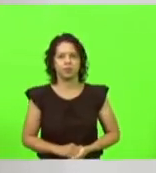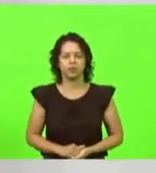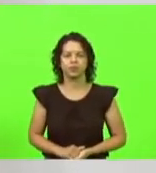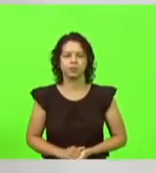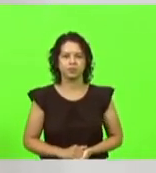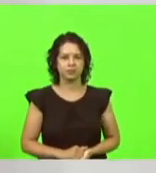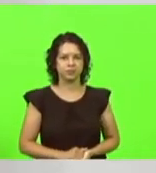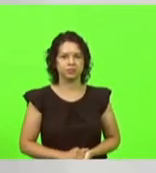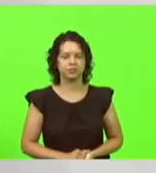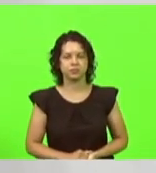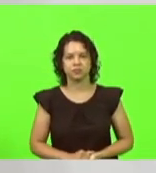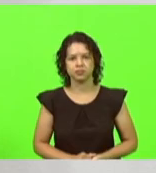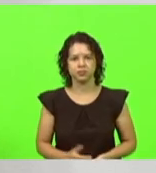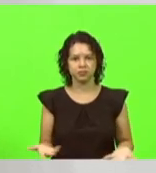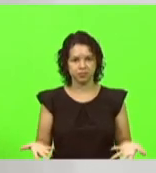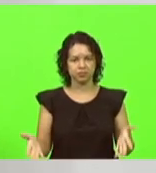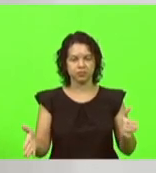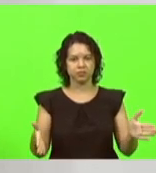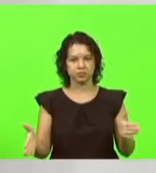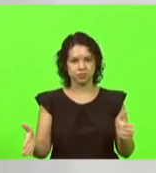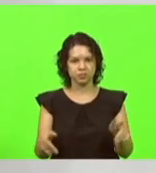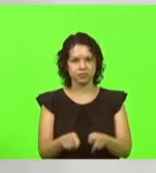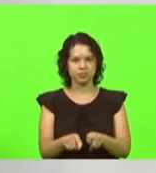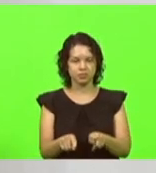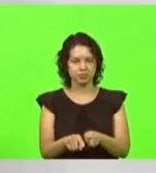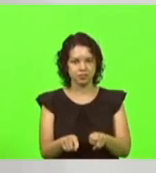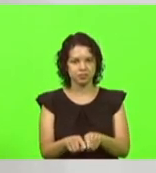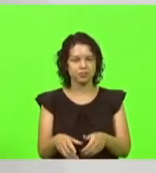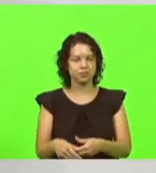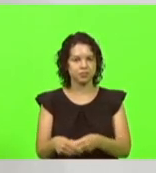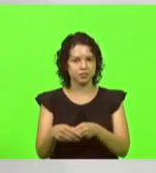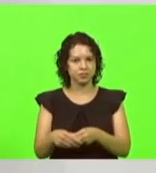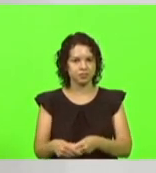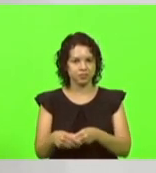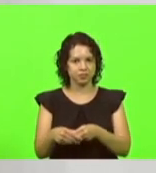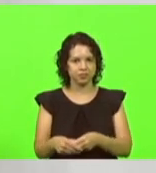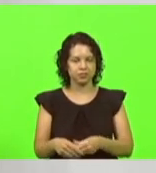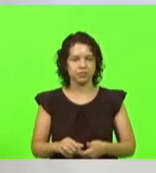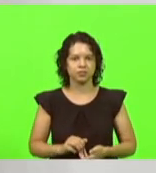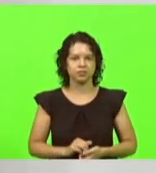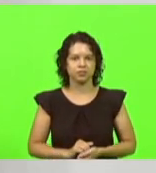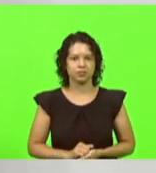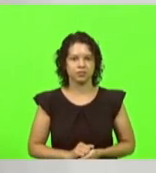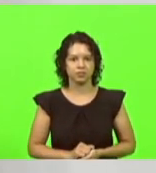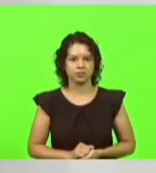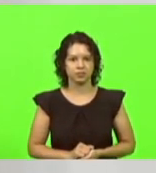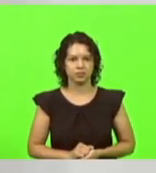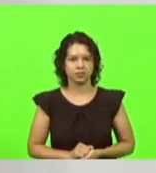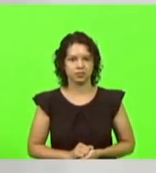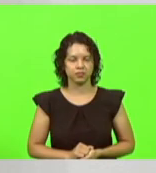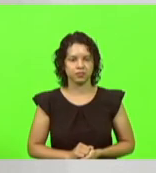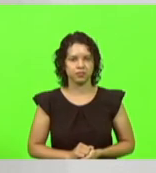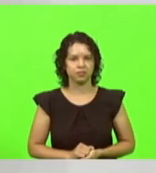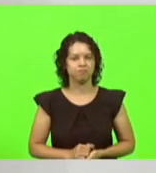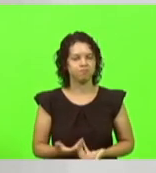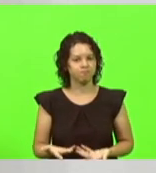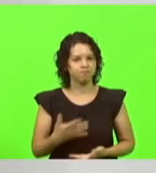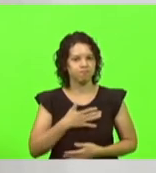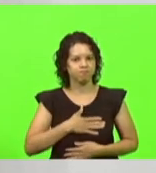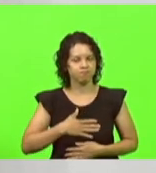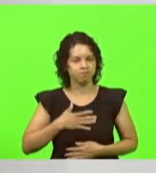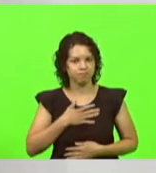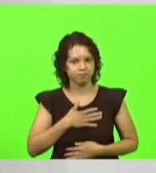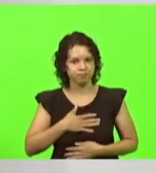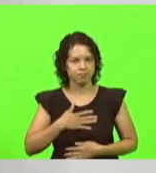E, nesse momento, também cumprimento com muito orgulho, com muito prazer, o